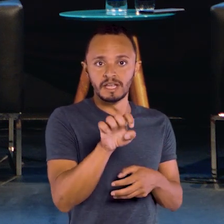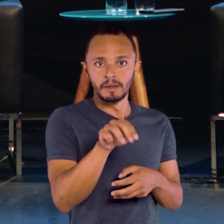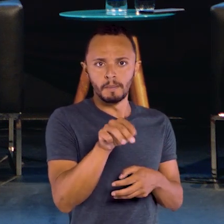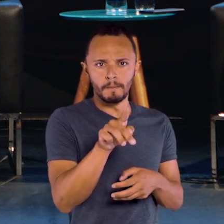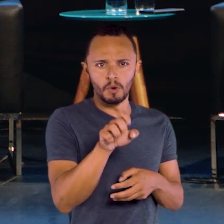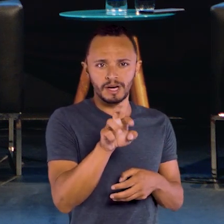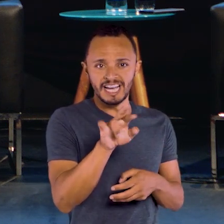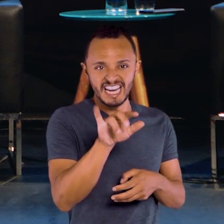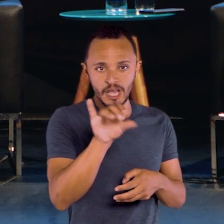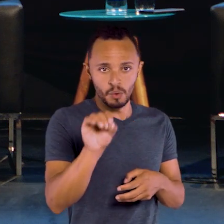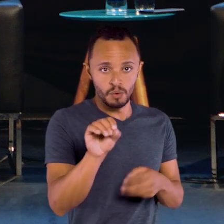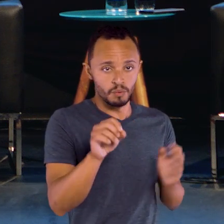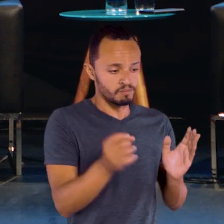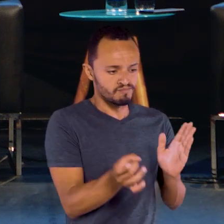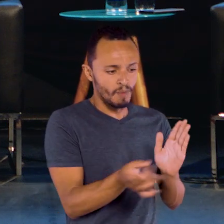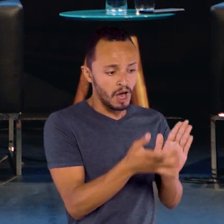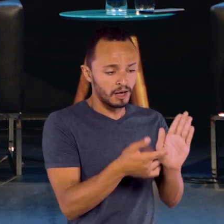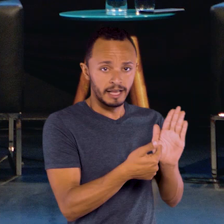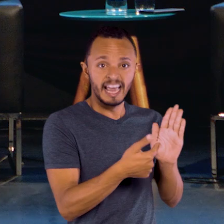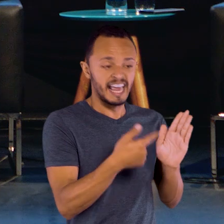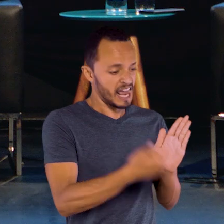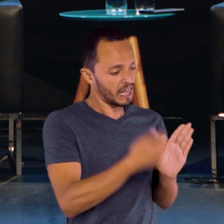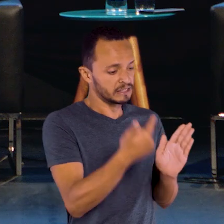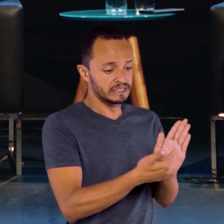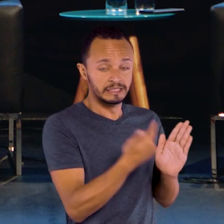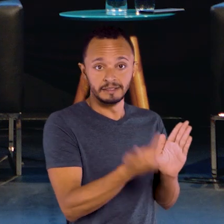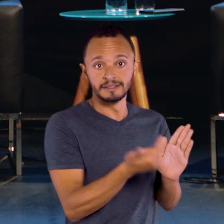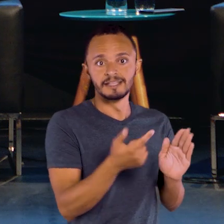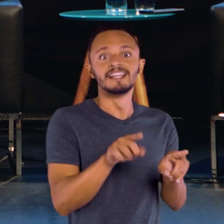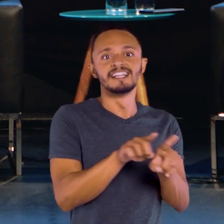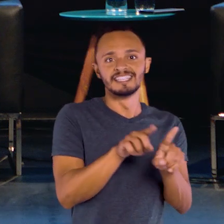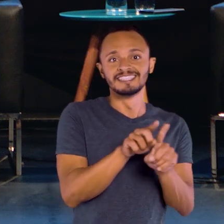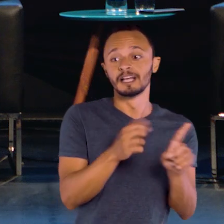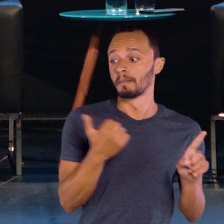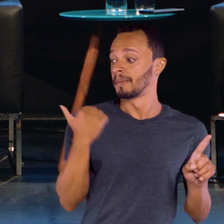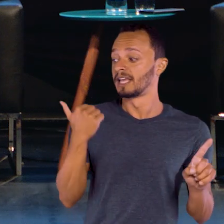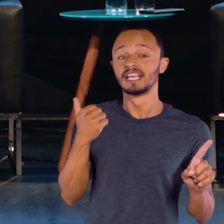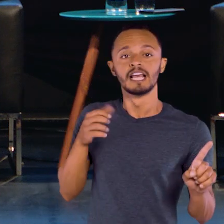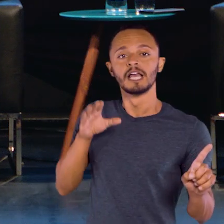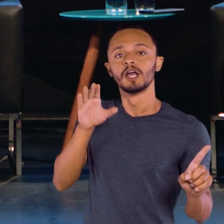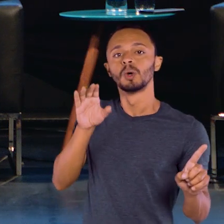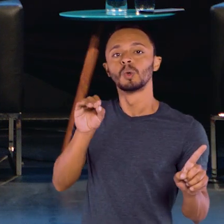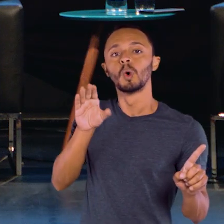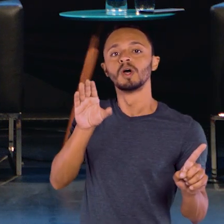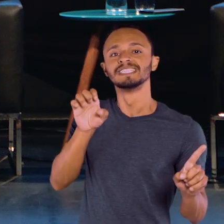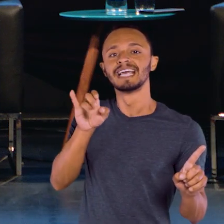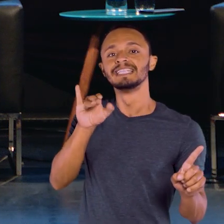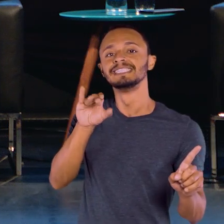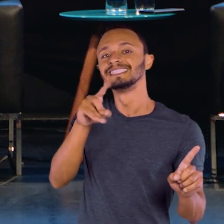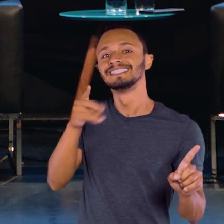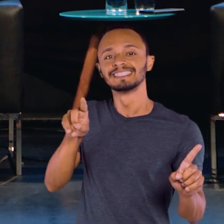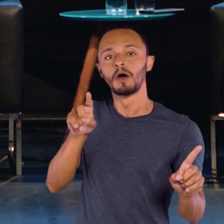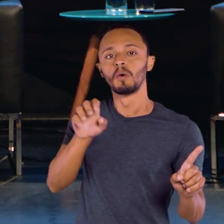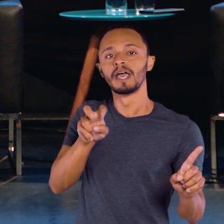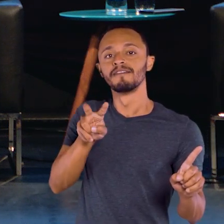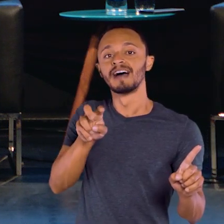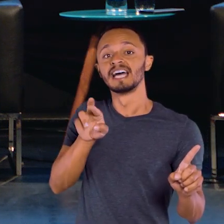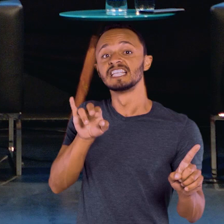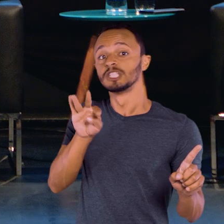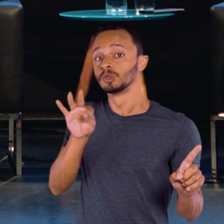escrita, ou, como diria a nossa grande Conceição Evaristo, né, da nossa escrevivência,